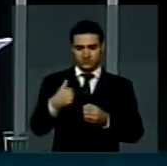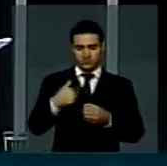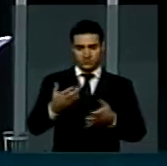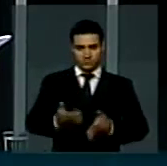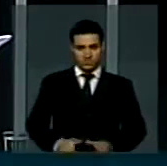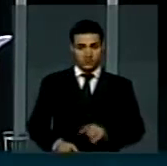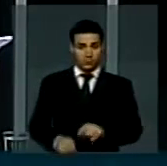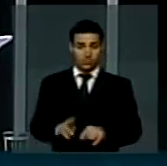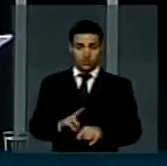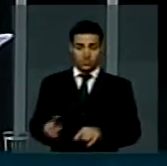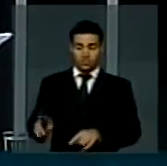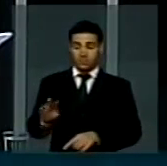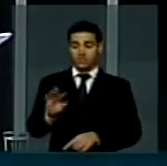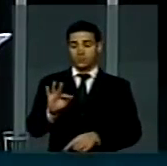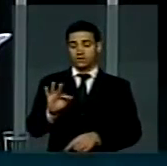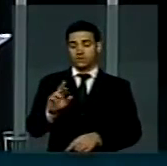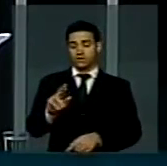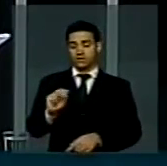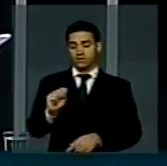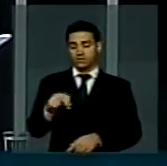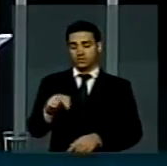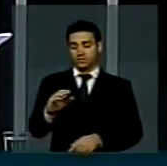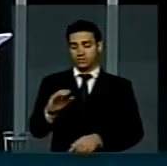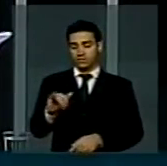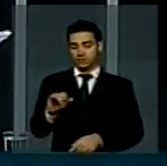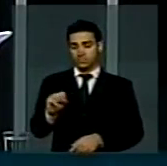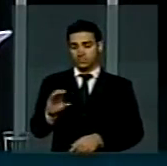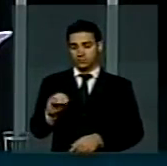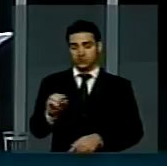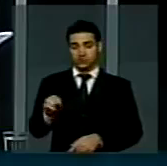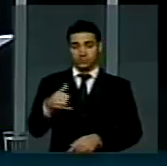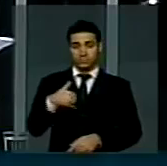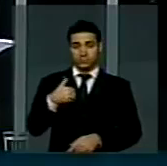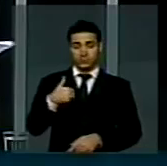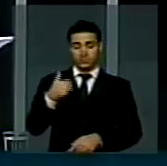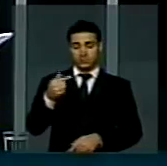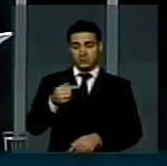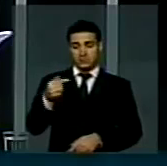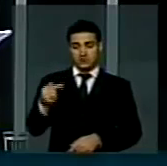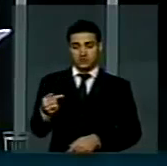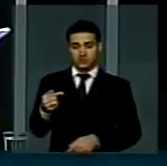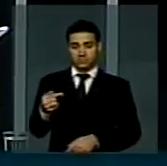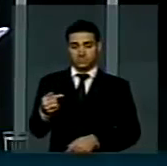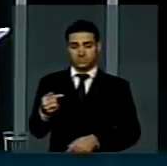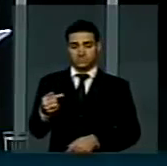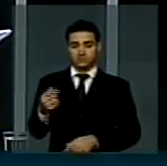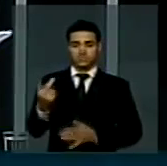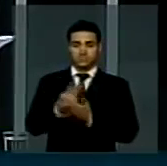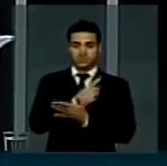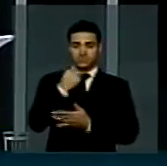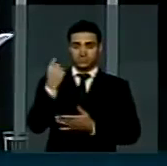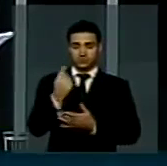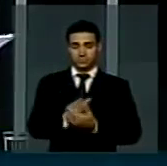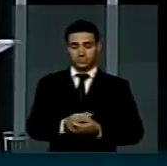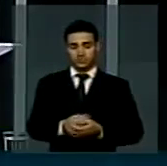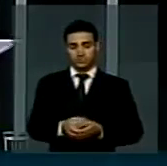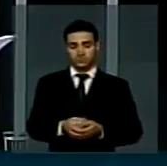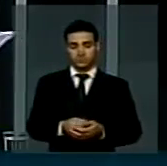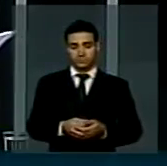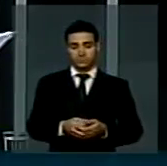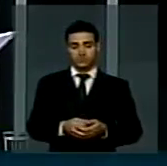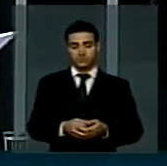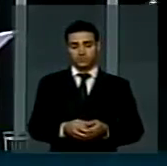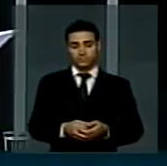Salles, conhecido como Francisquinho Salles, que aos 77 anos de idade nos deixou.